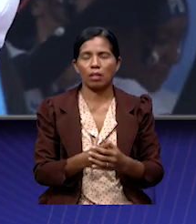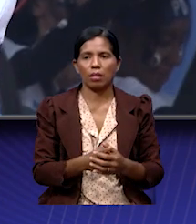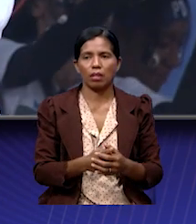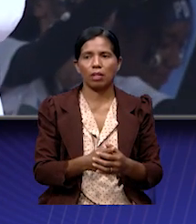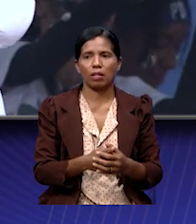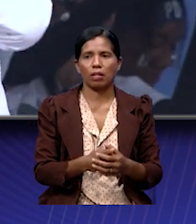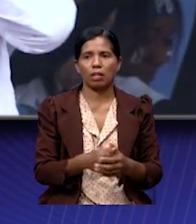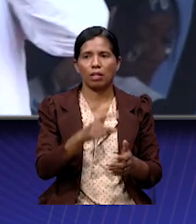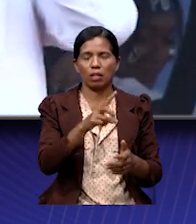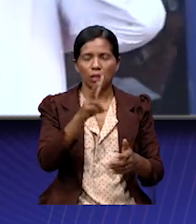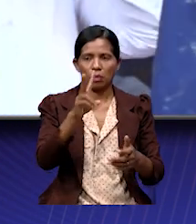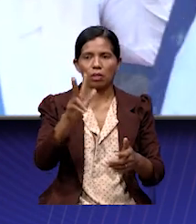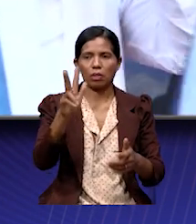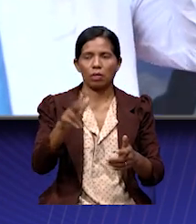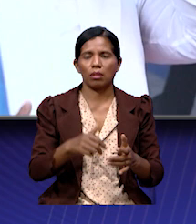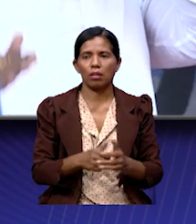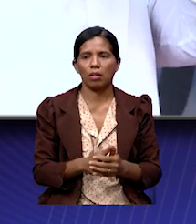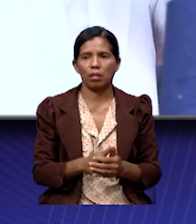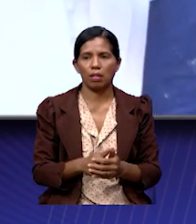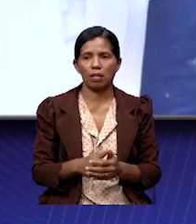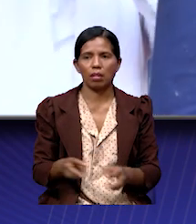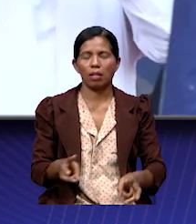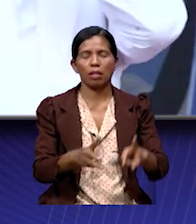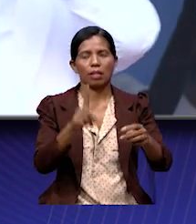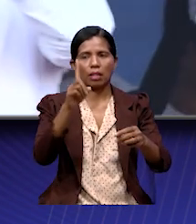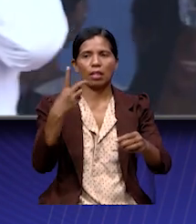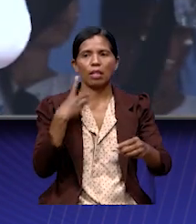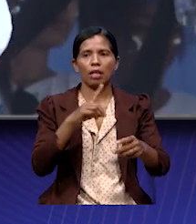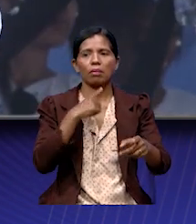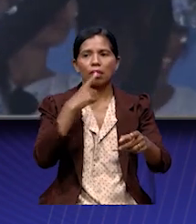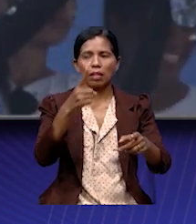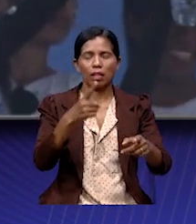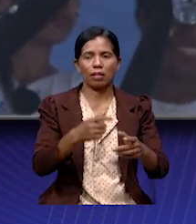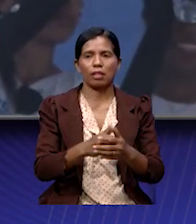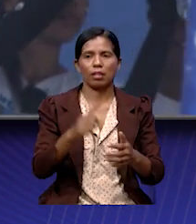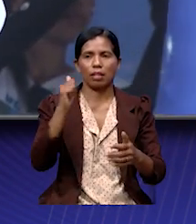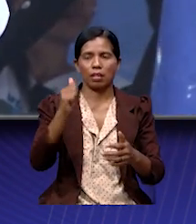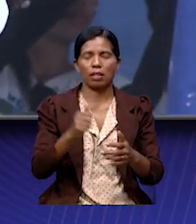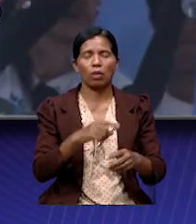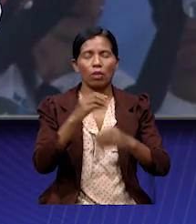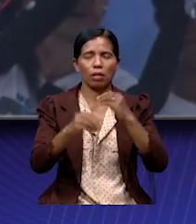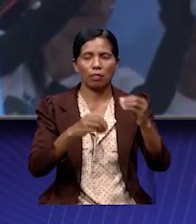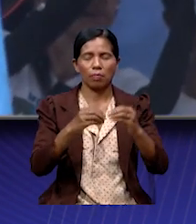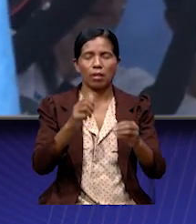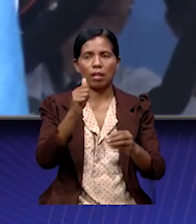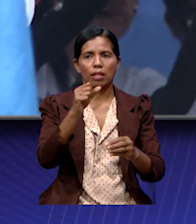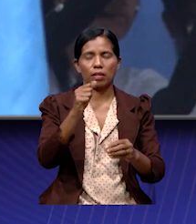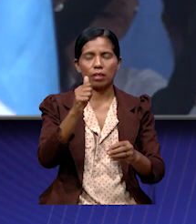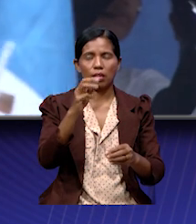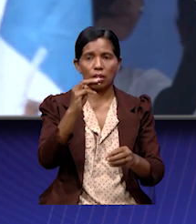cari cusidó, crona, dala e datan, ame aquilar macastan, kata asanami